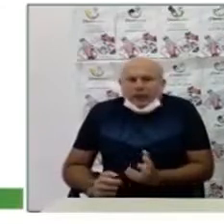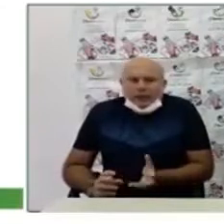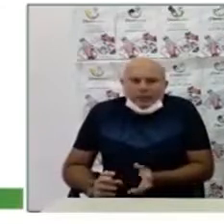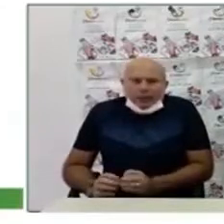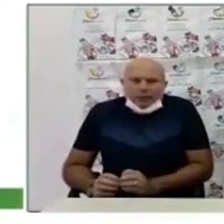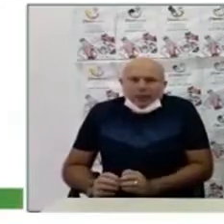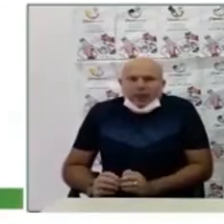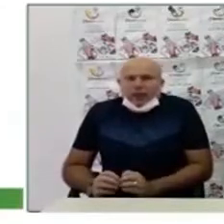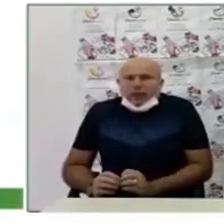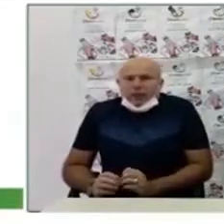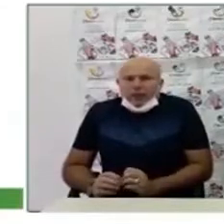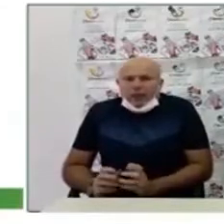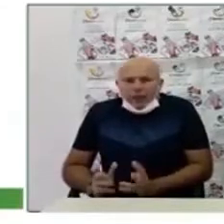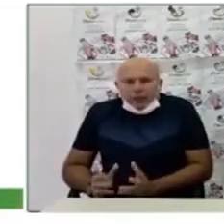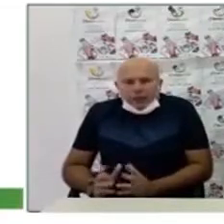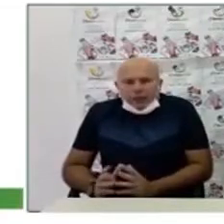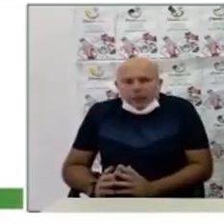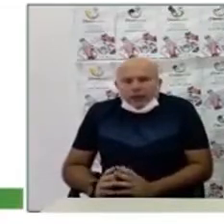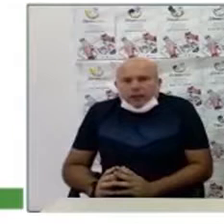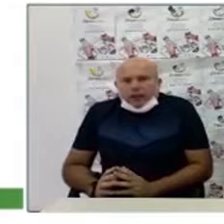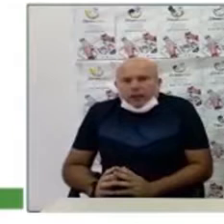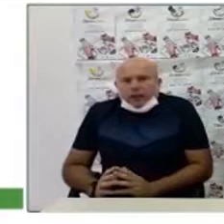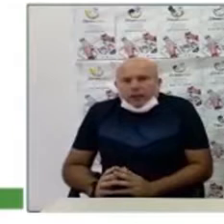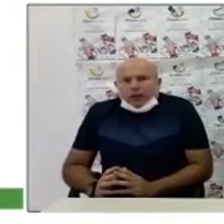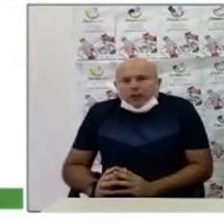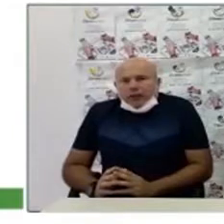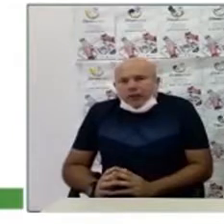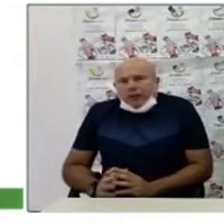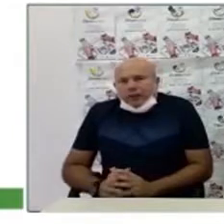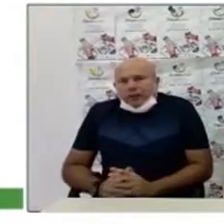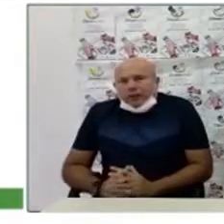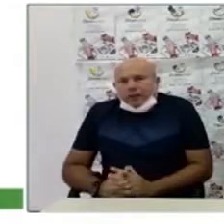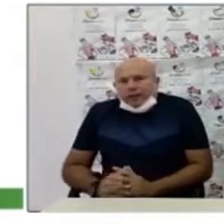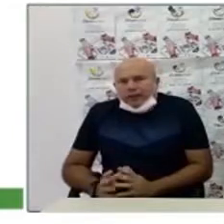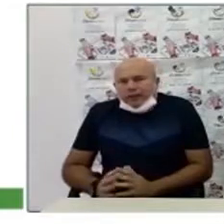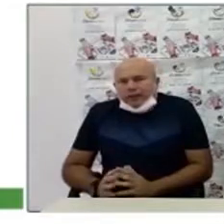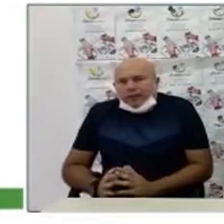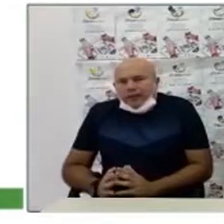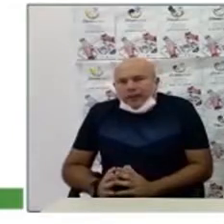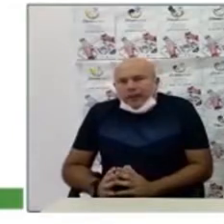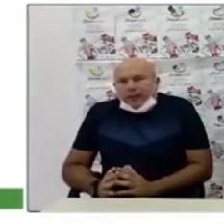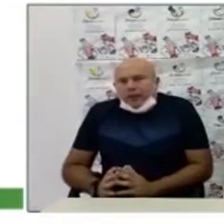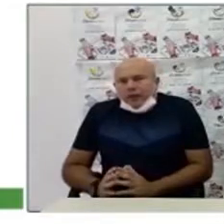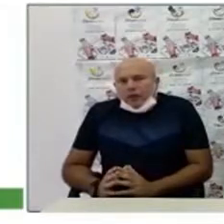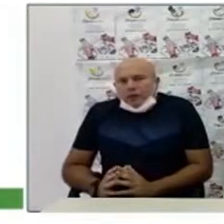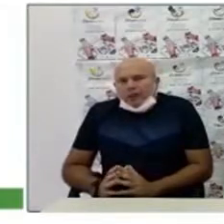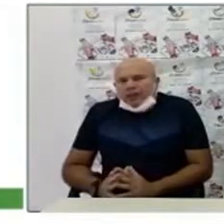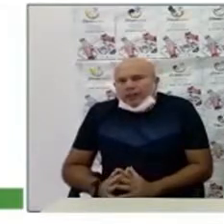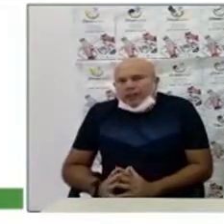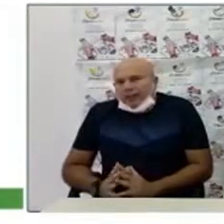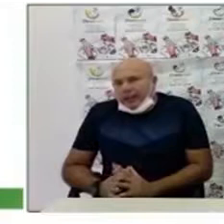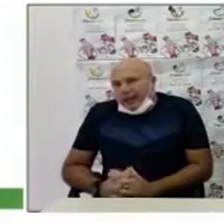para a 1ª, um vermelho. Só que eu queria fazer uma pergunta para vocês. Como eu